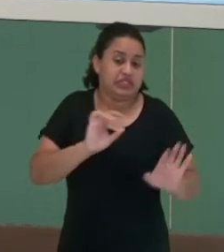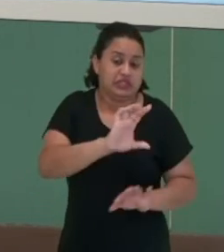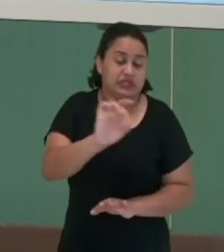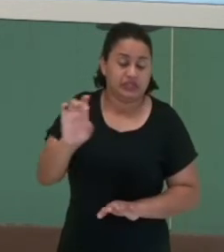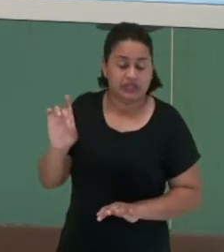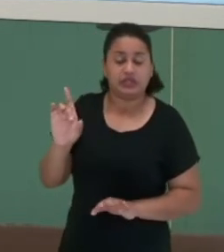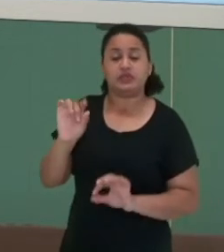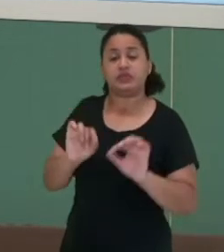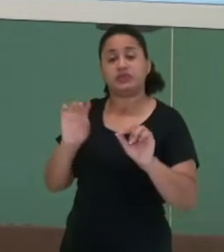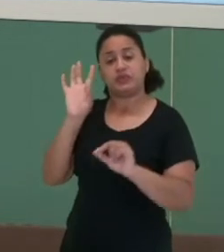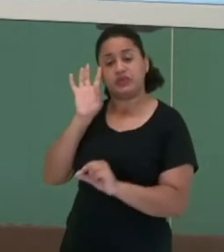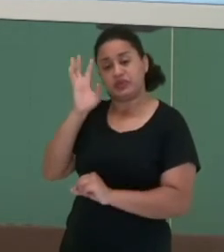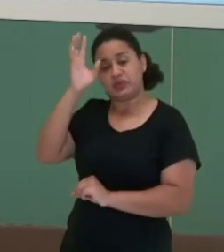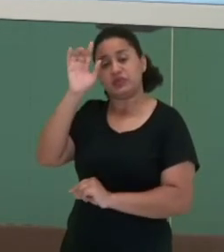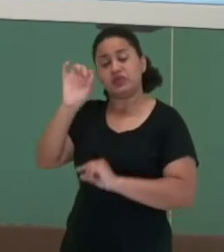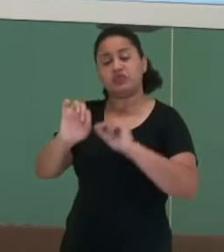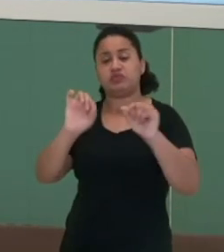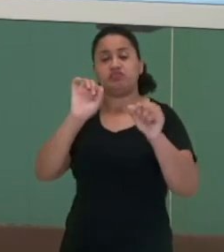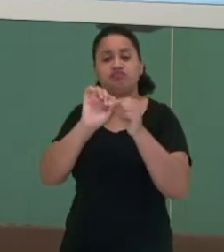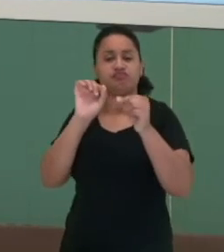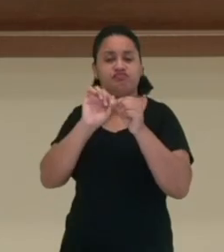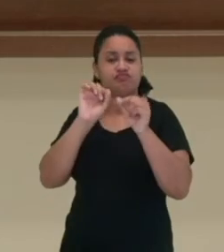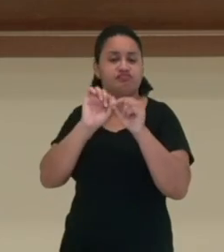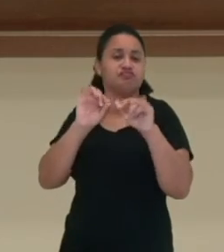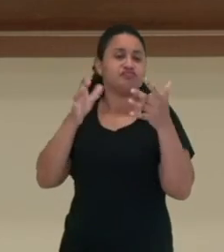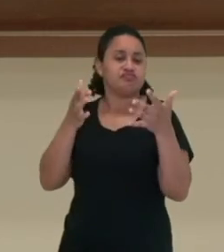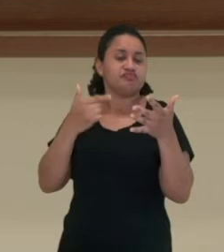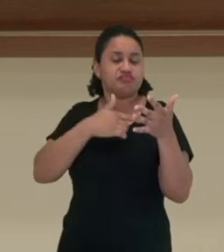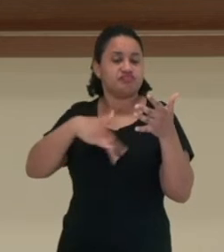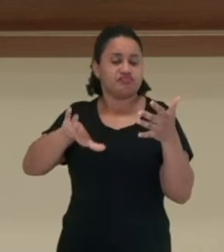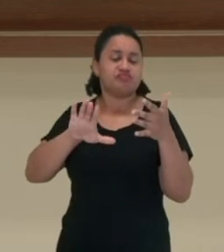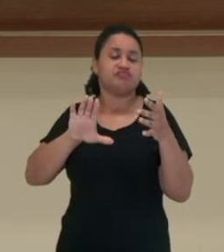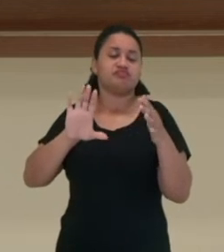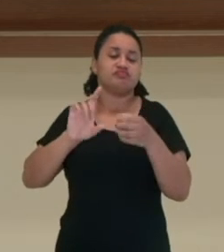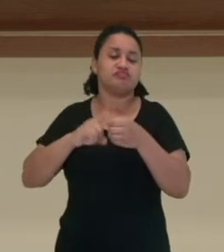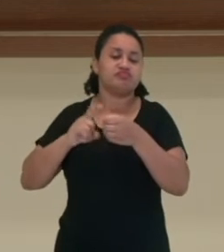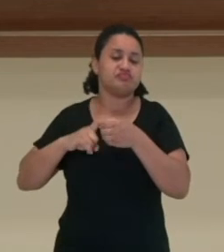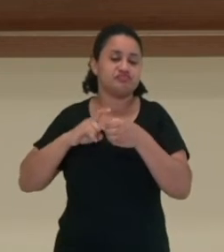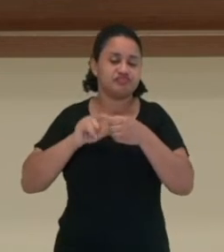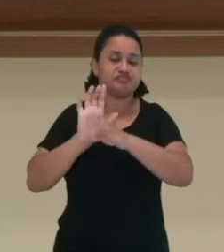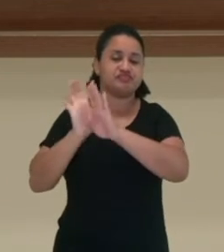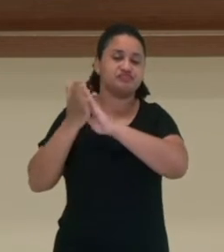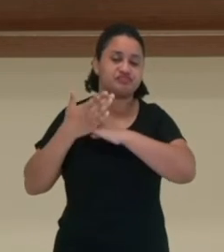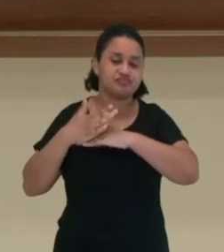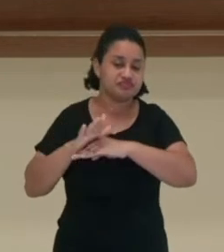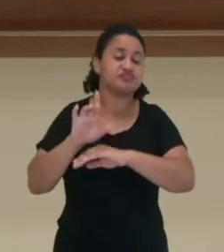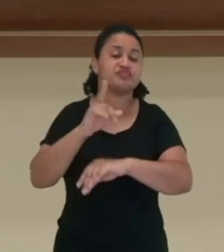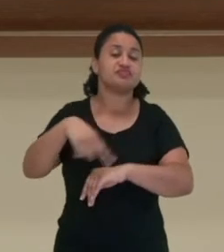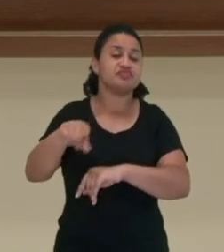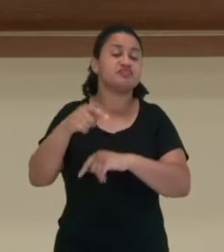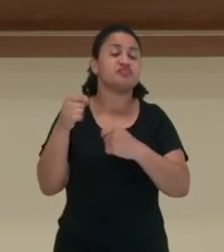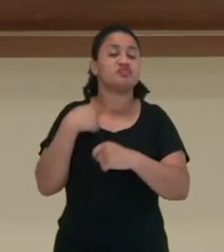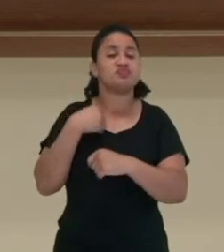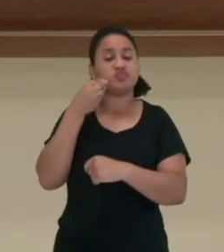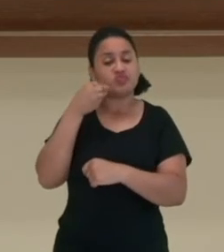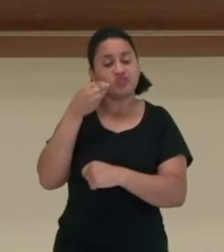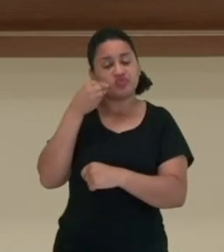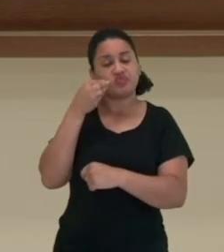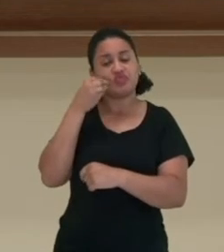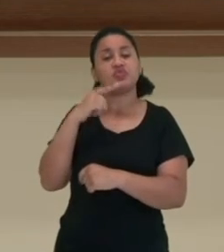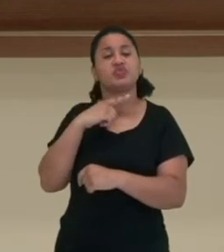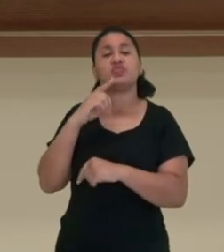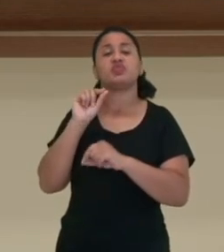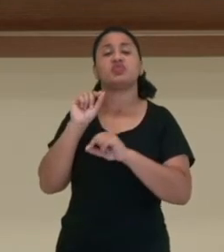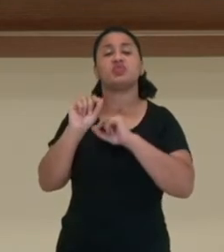vai decidir o que vai fazer. Dentro das cooperativas, elas devem buscar a educação, ou